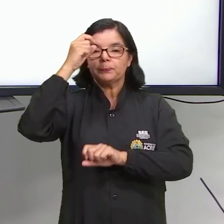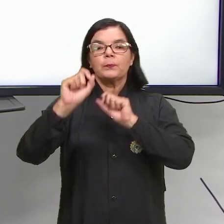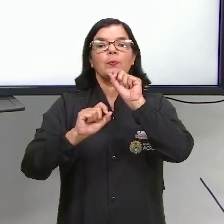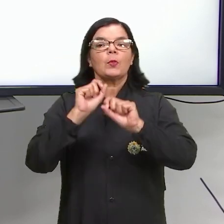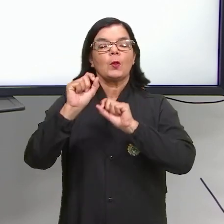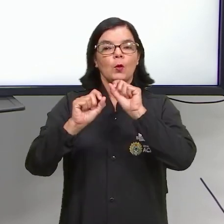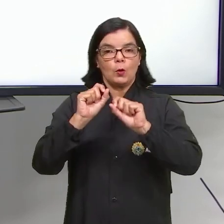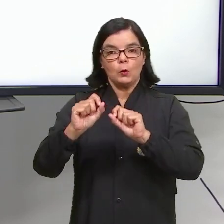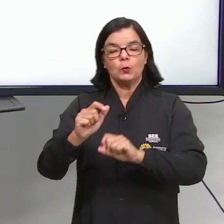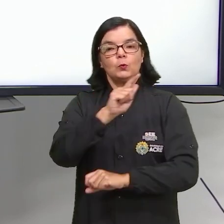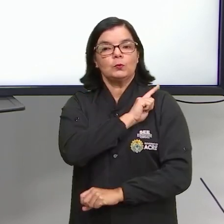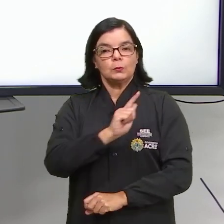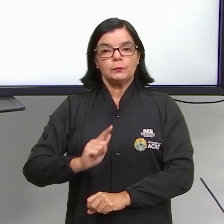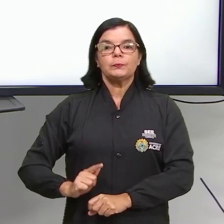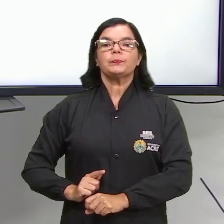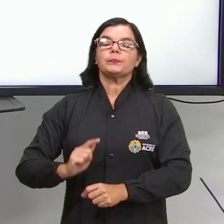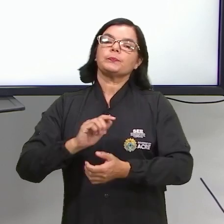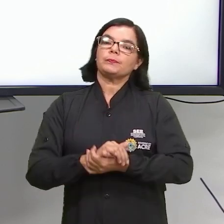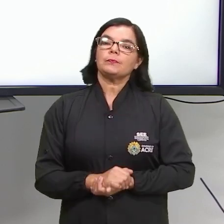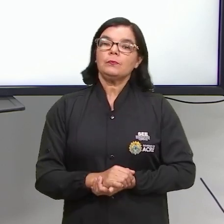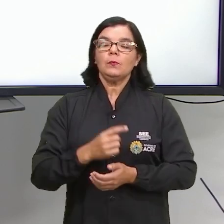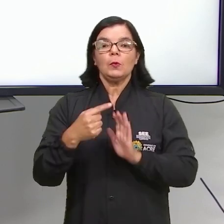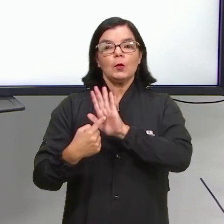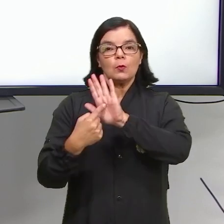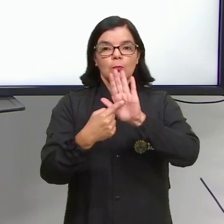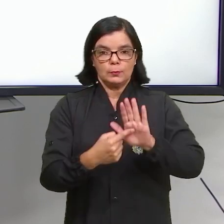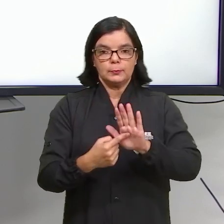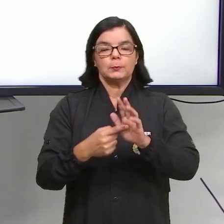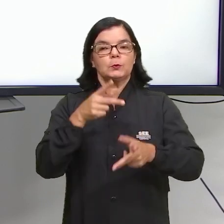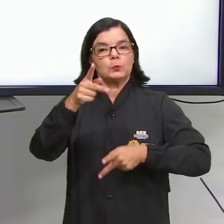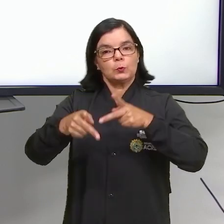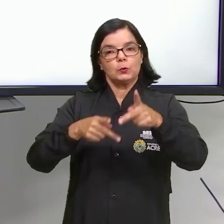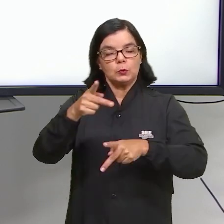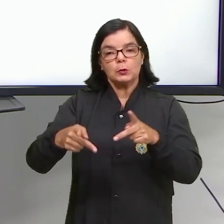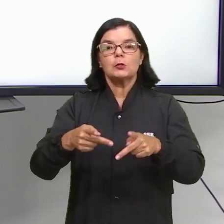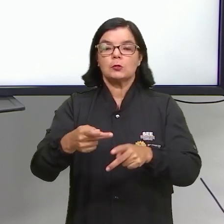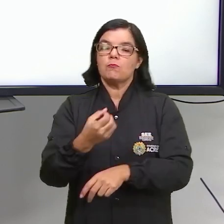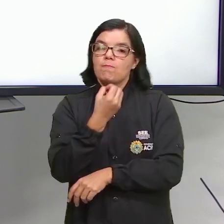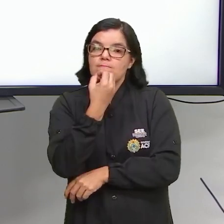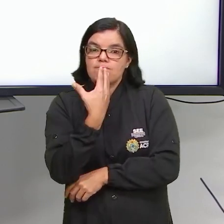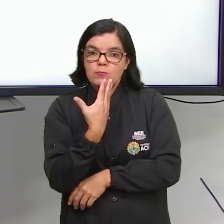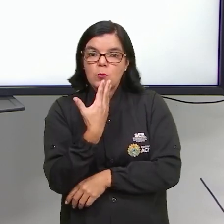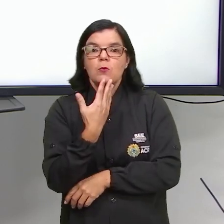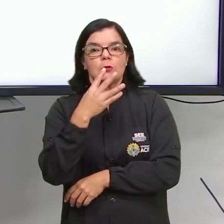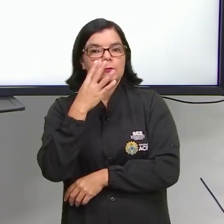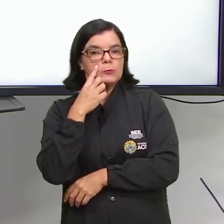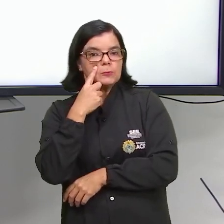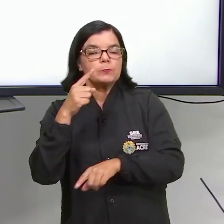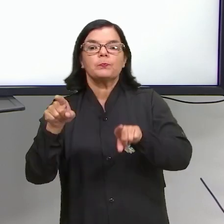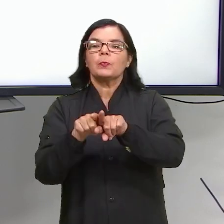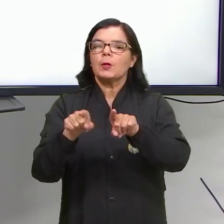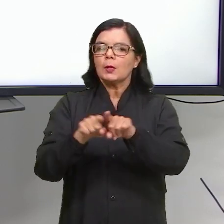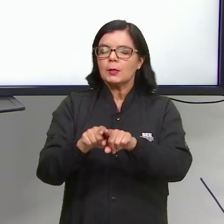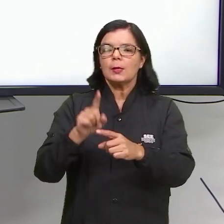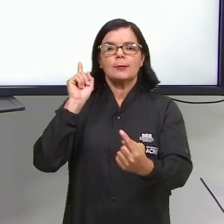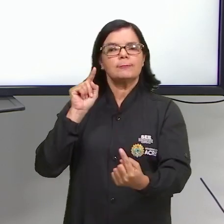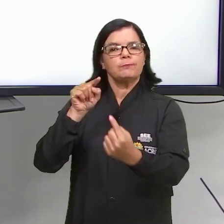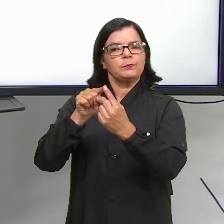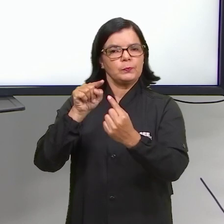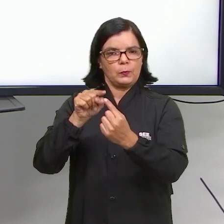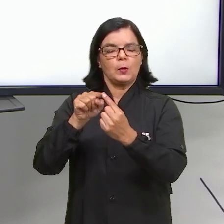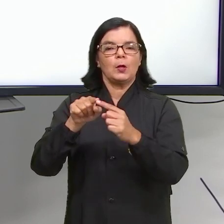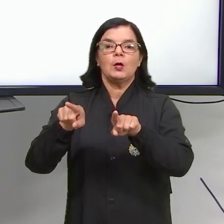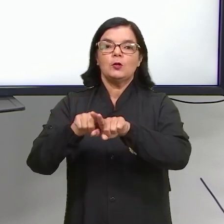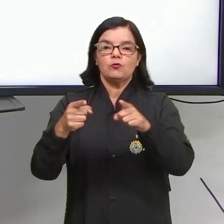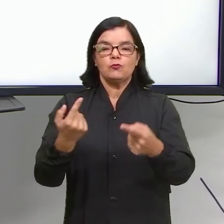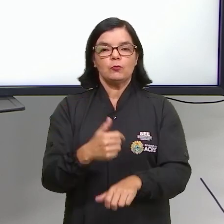com que o governo seja visto pelos populares com bons olhos e, por outro lado, também tinha a função de censurar